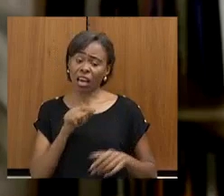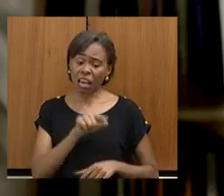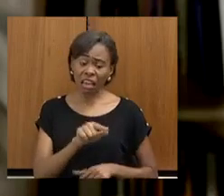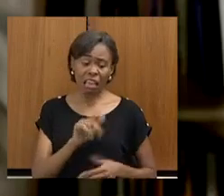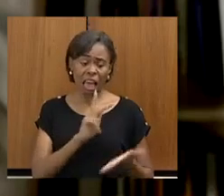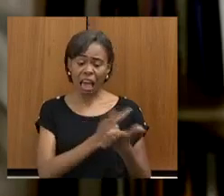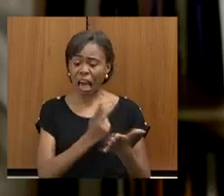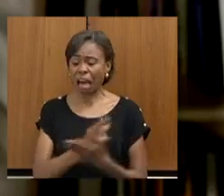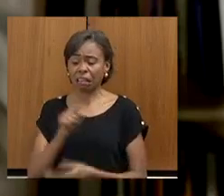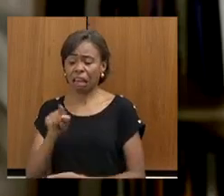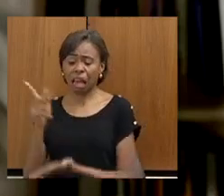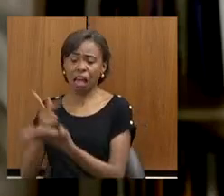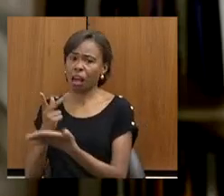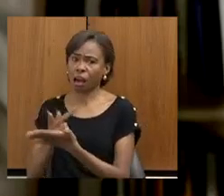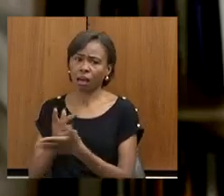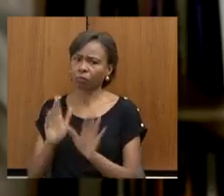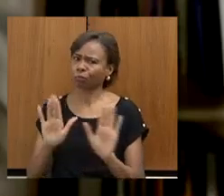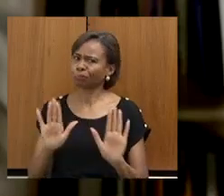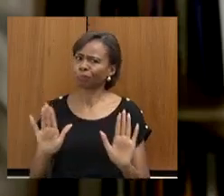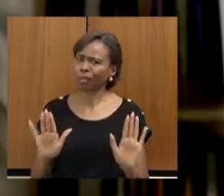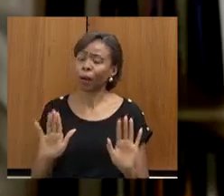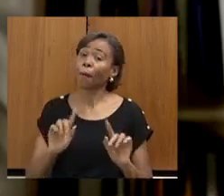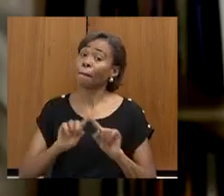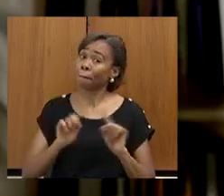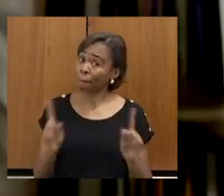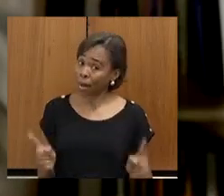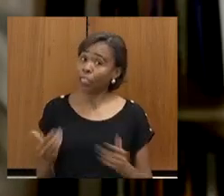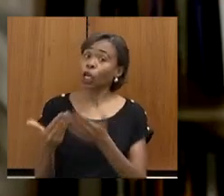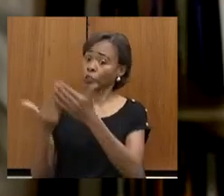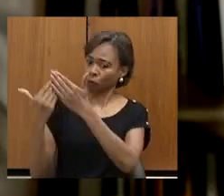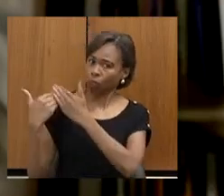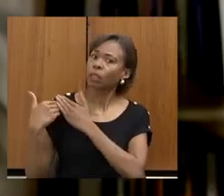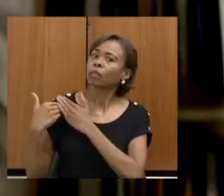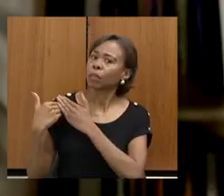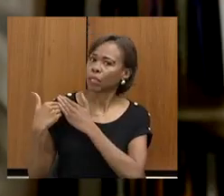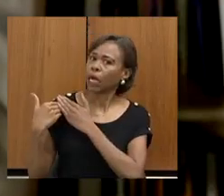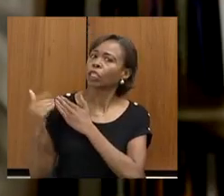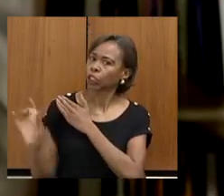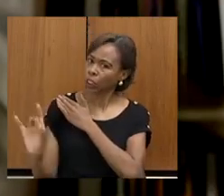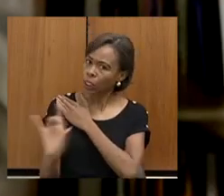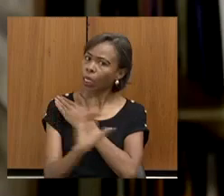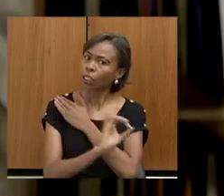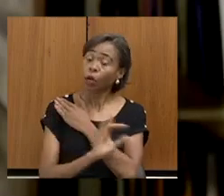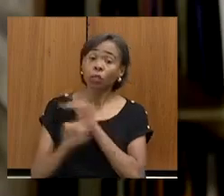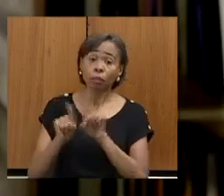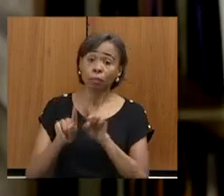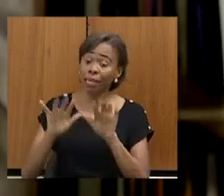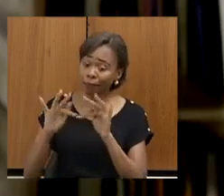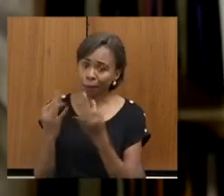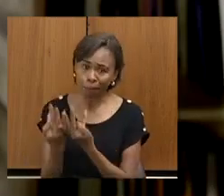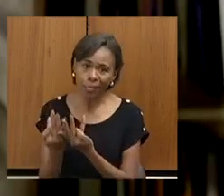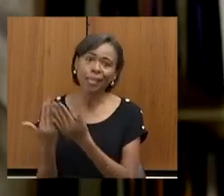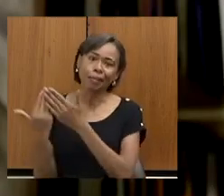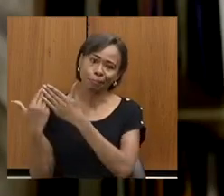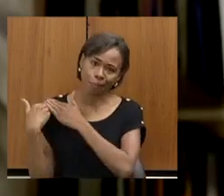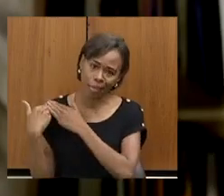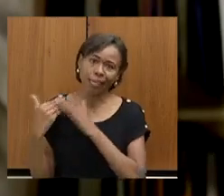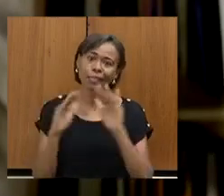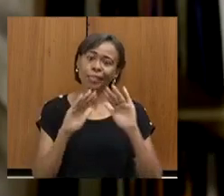mas responsabilizá-los sim, tanto eles quanto o seu entorno, a família, escola, toda a sociedade.